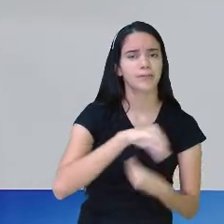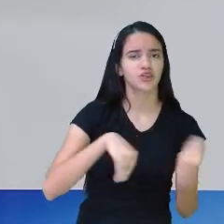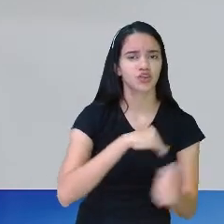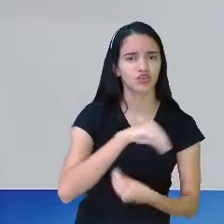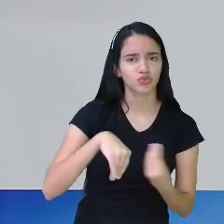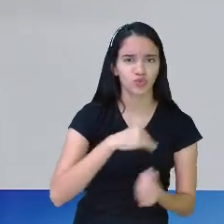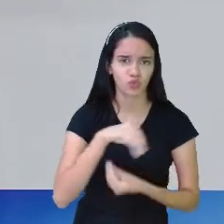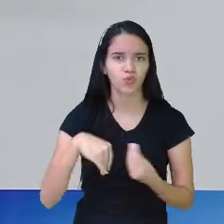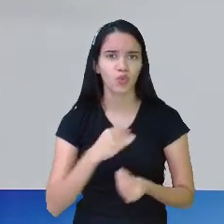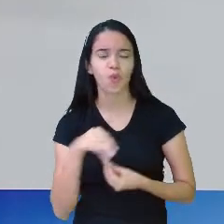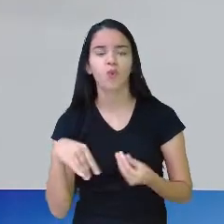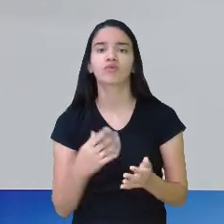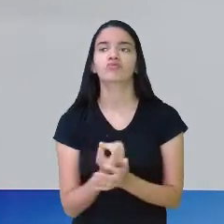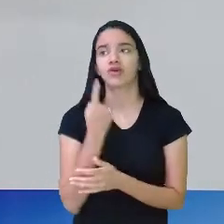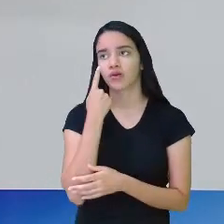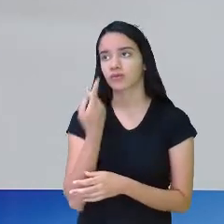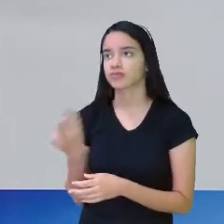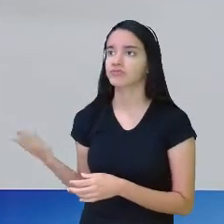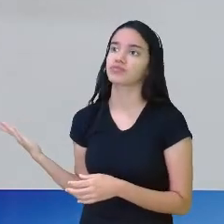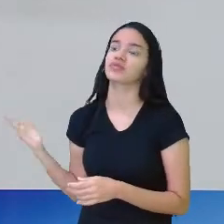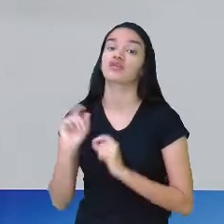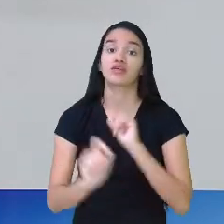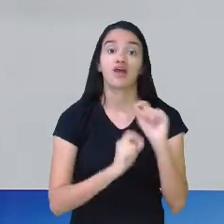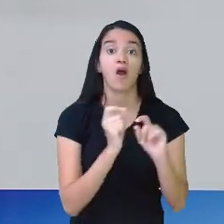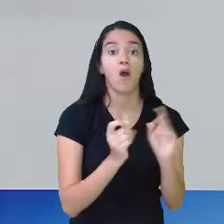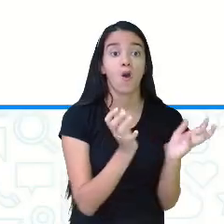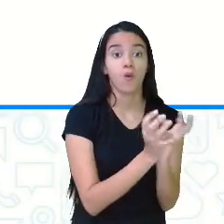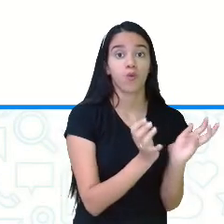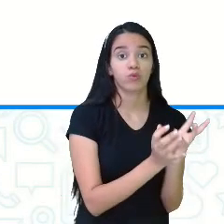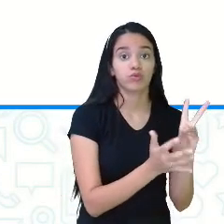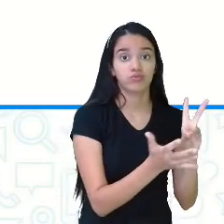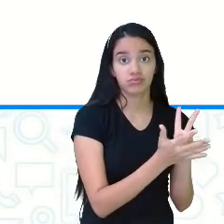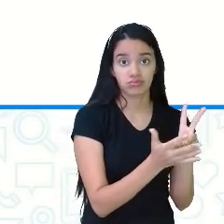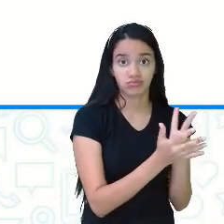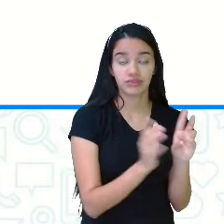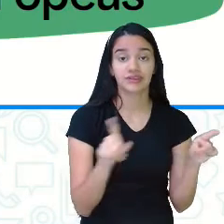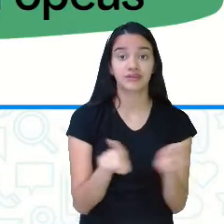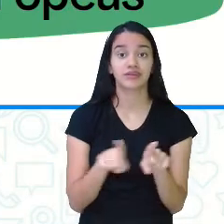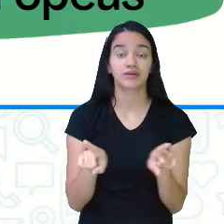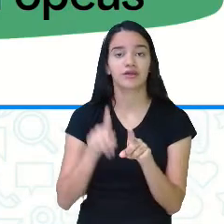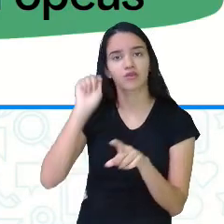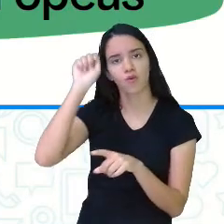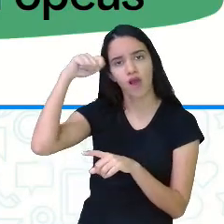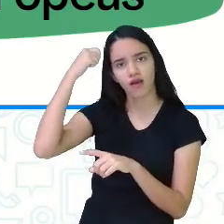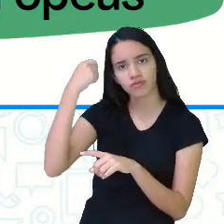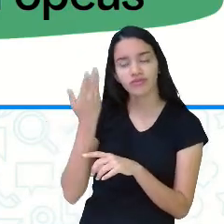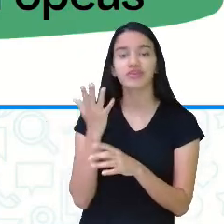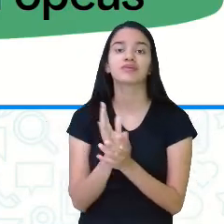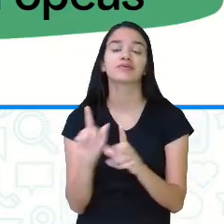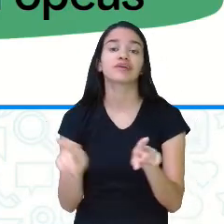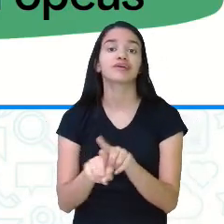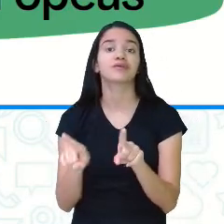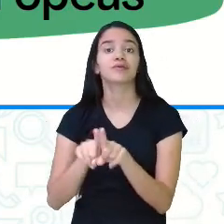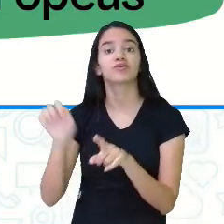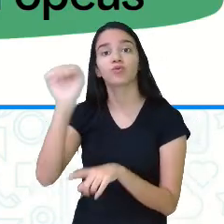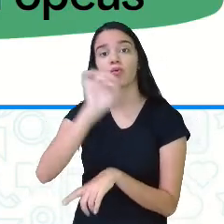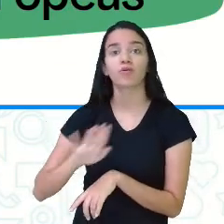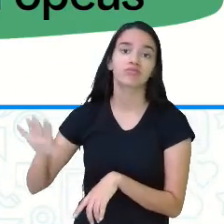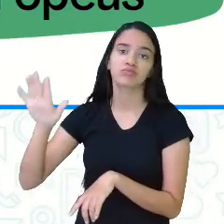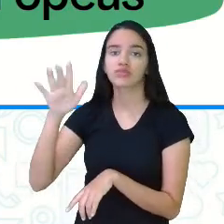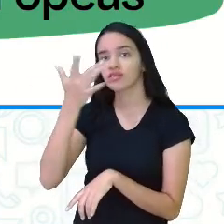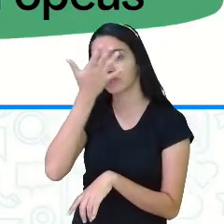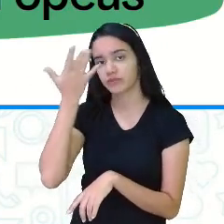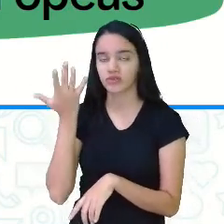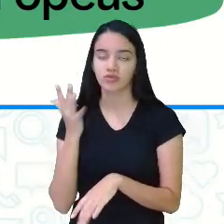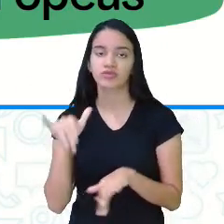desses três povos, com certeza. Que são os grupos dos indígenas, o dos africanos e o dos europeus. Então,